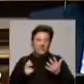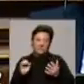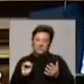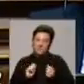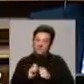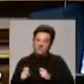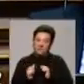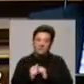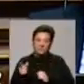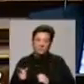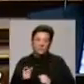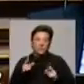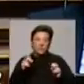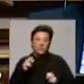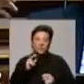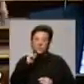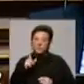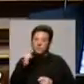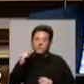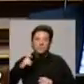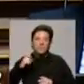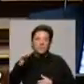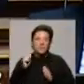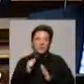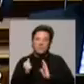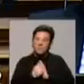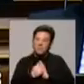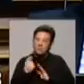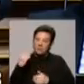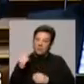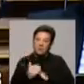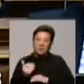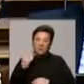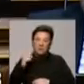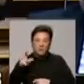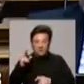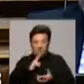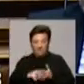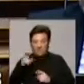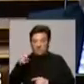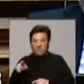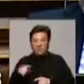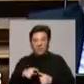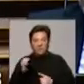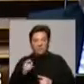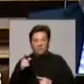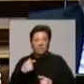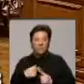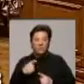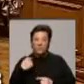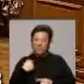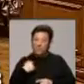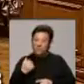pagar à Segurança Social, nunca viu nenhuma penhora bater-lhe à porta e, de facto, no caso dele, o infrator teve mesmo o